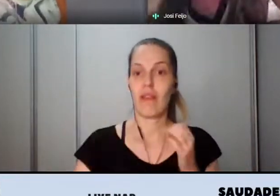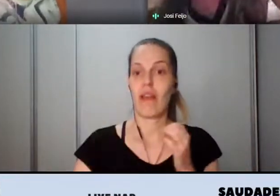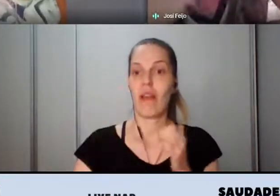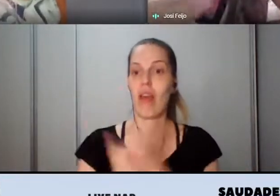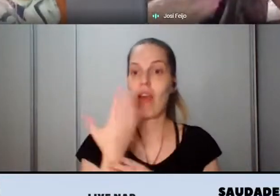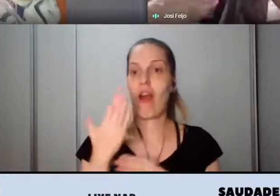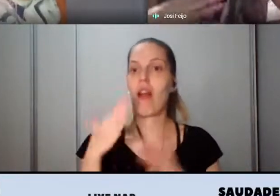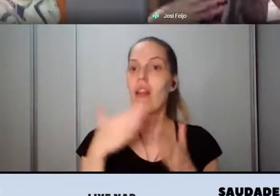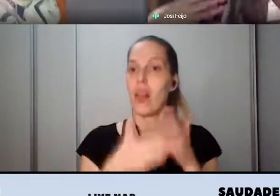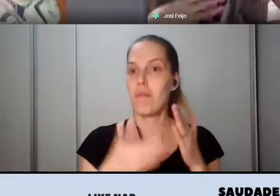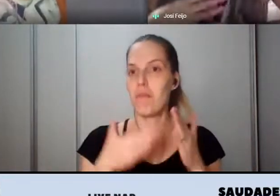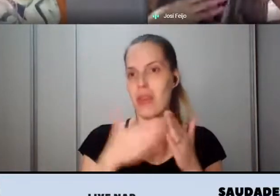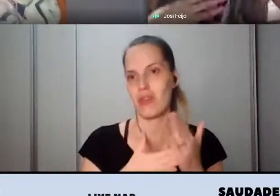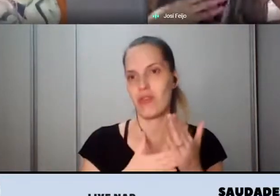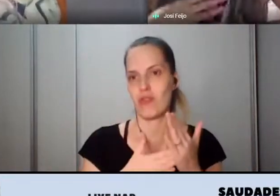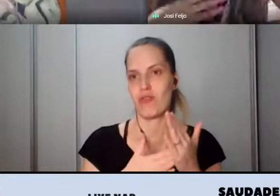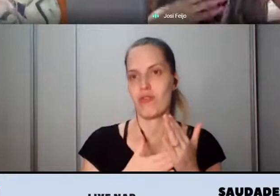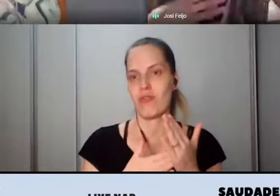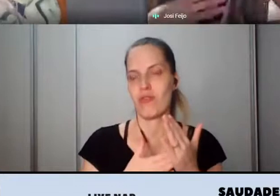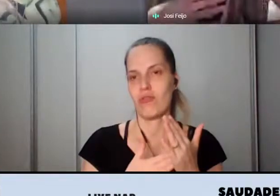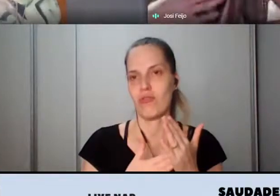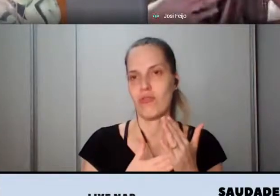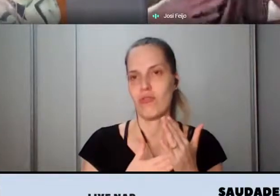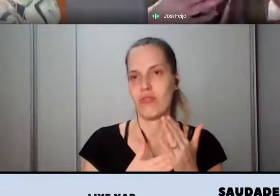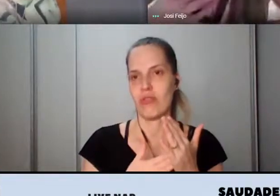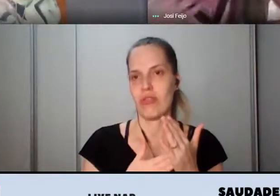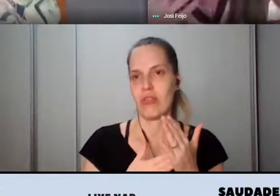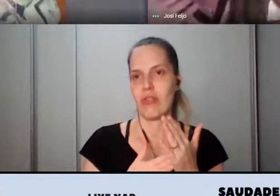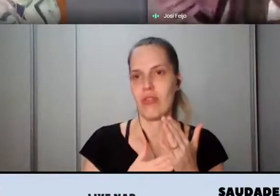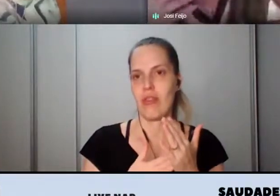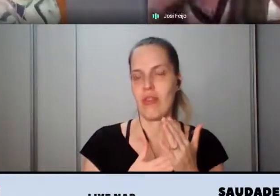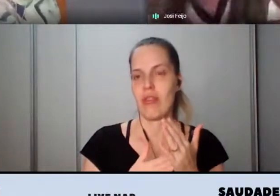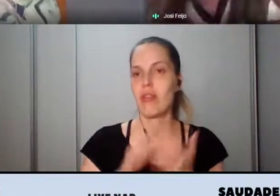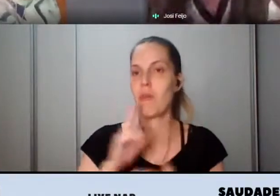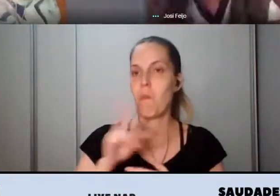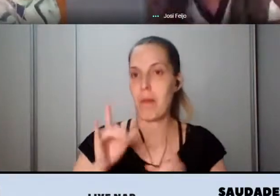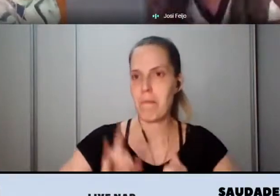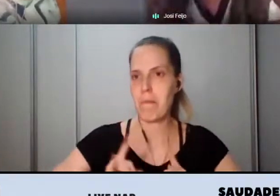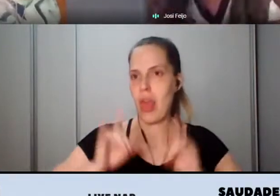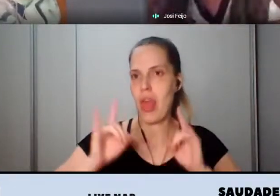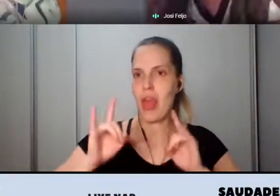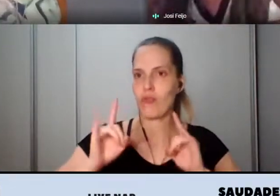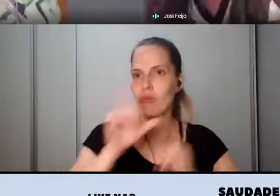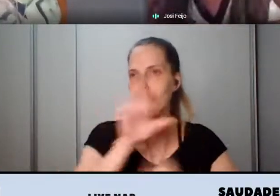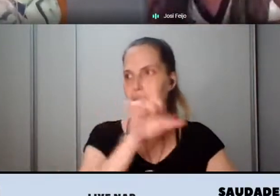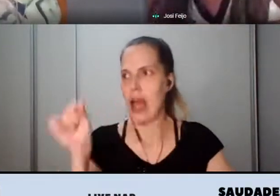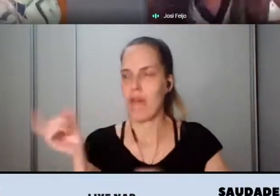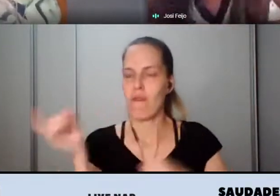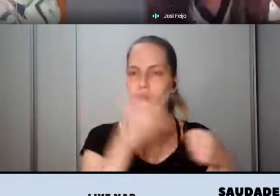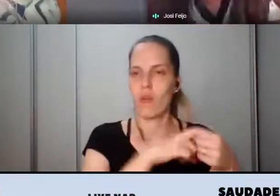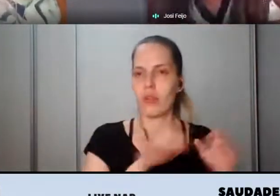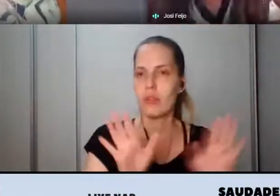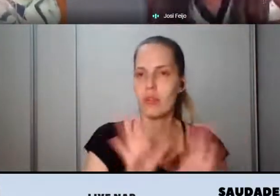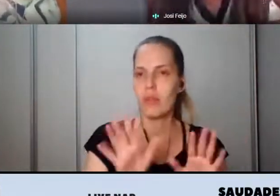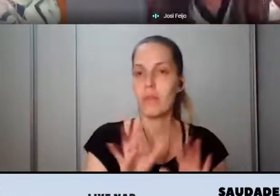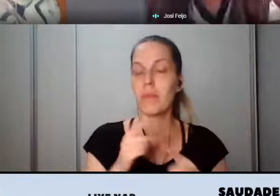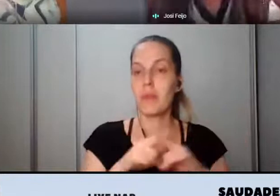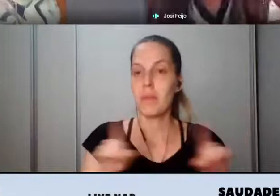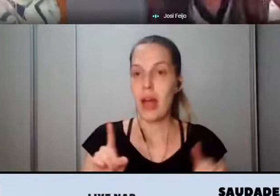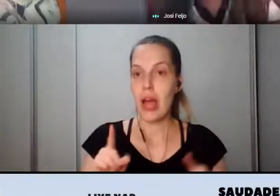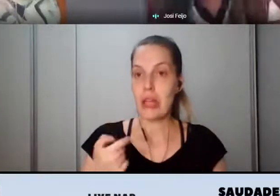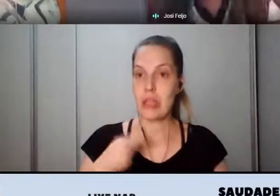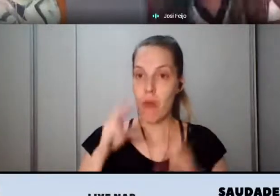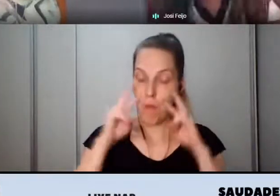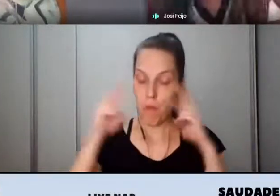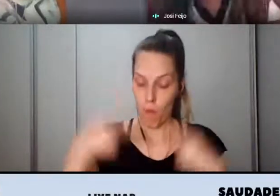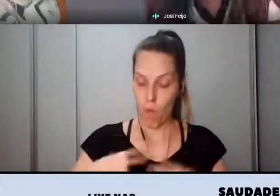é físico, né? Mas esse limite de tu se autoconhecer e colocar, realmente, né? Se permitir ter uns momentos, daqui a